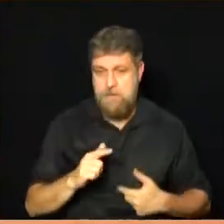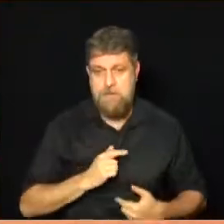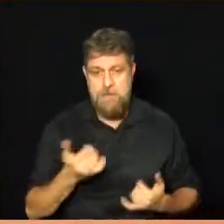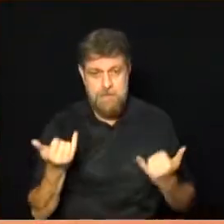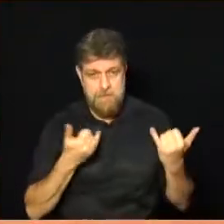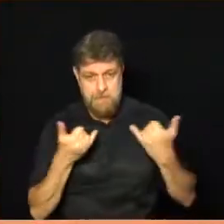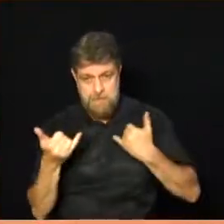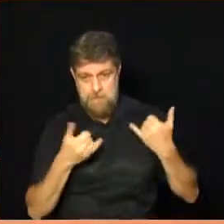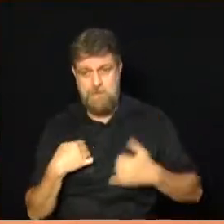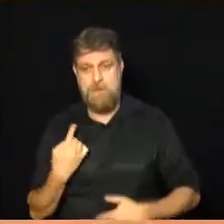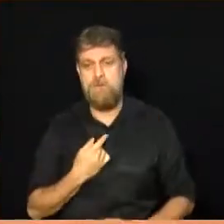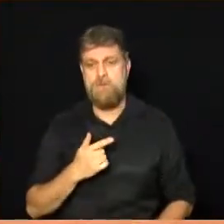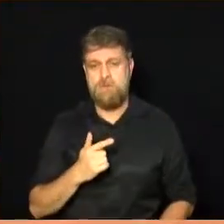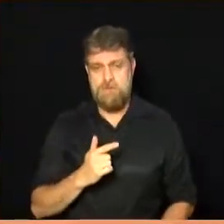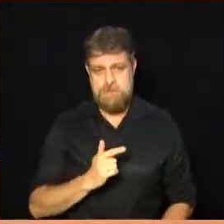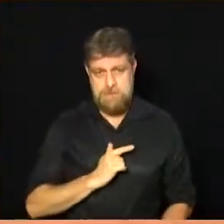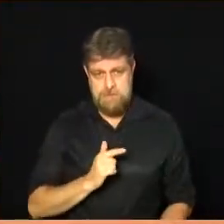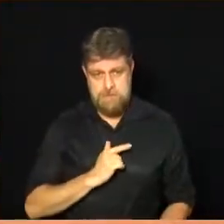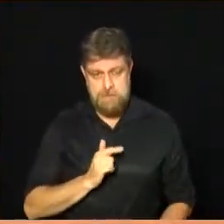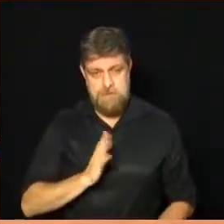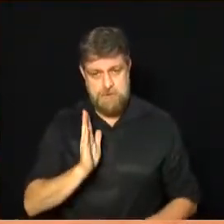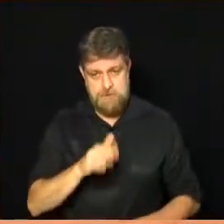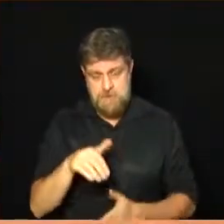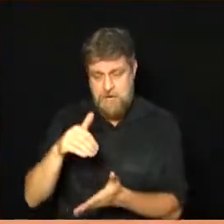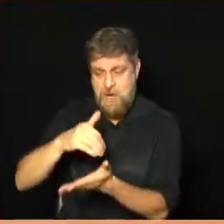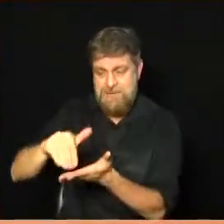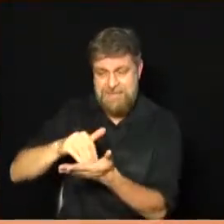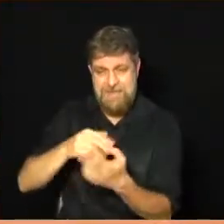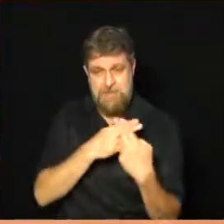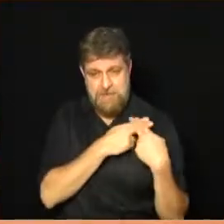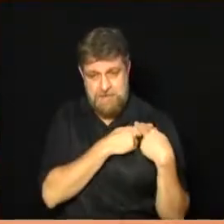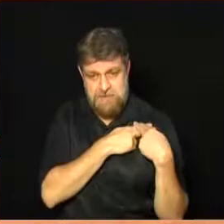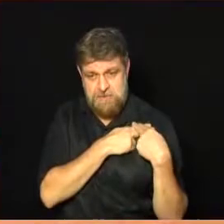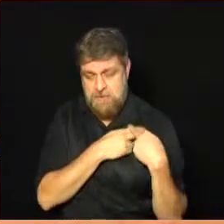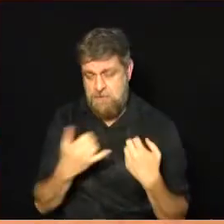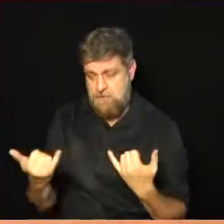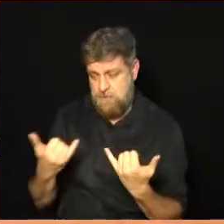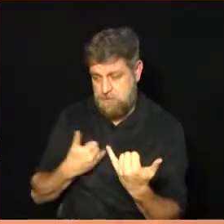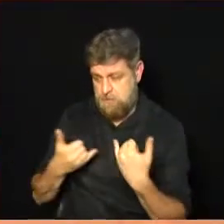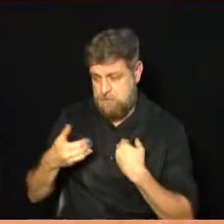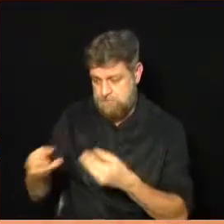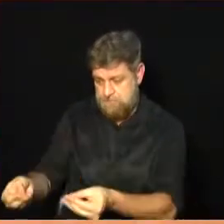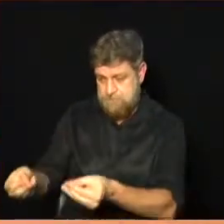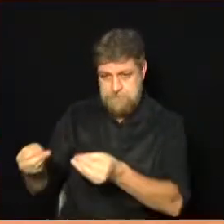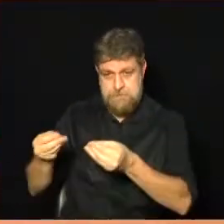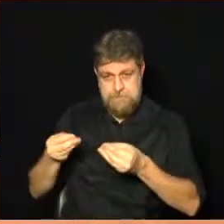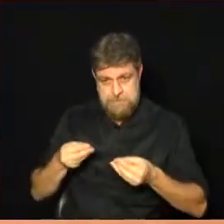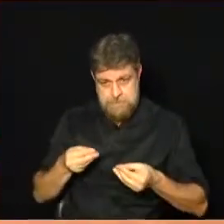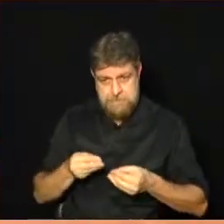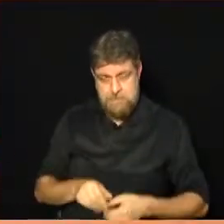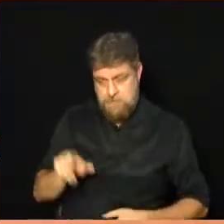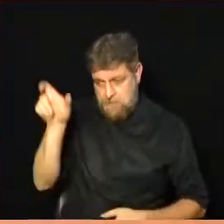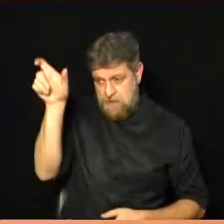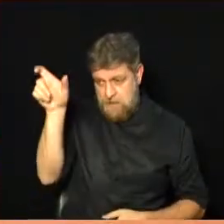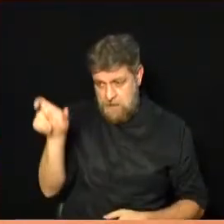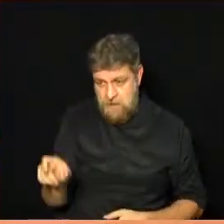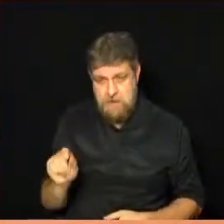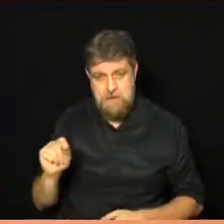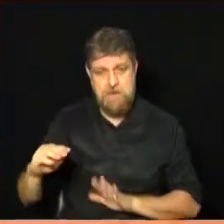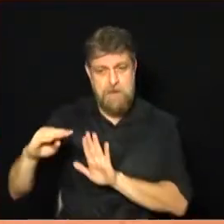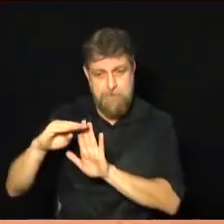que nós tivemos do secretário de Transportes, Vinícius Riveretti, que quem está com a